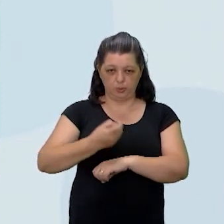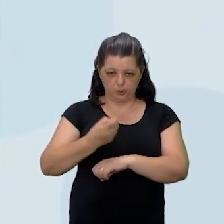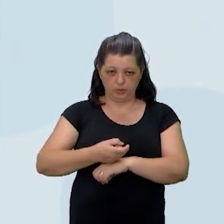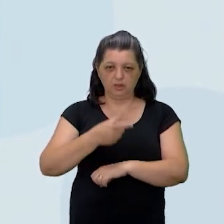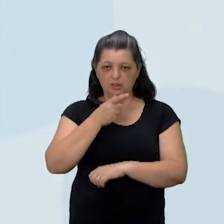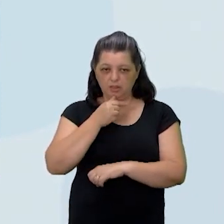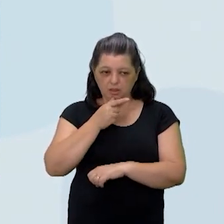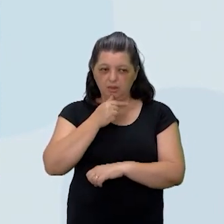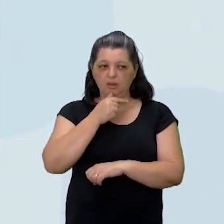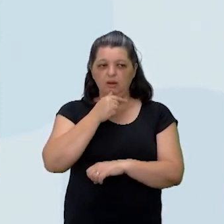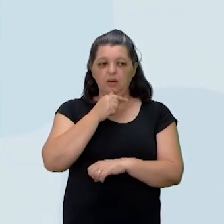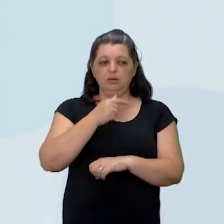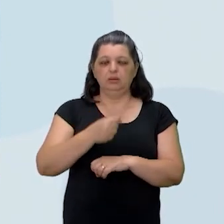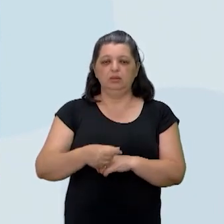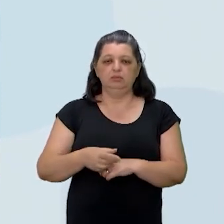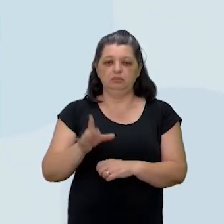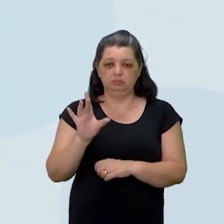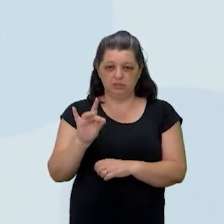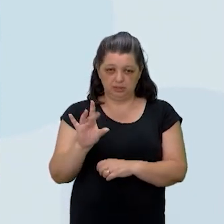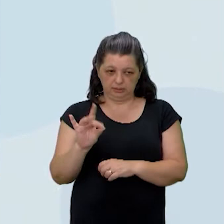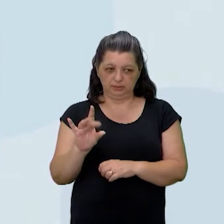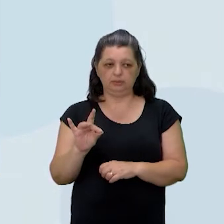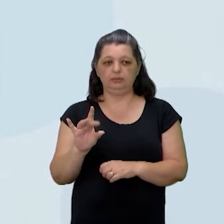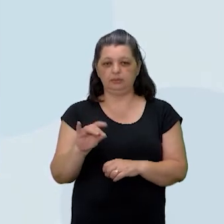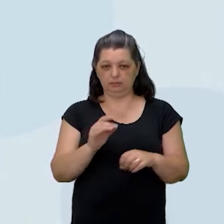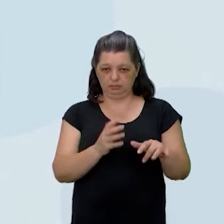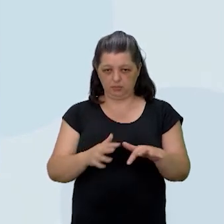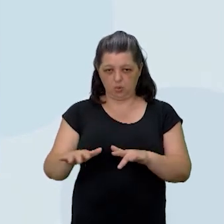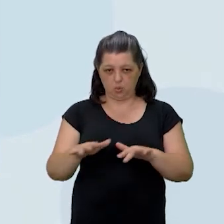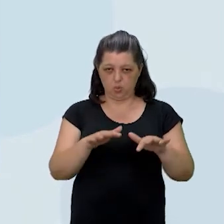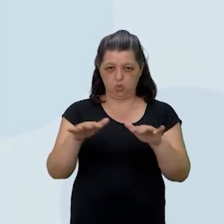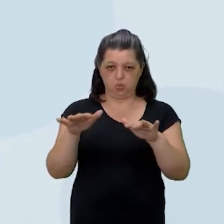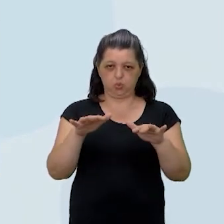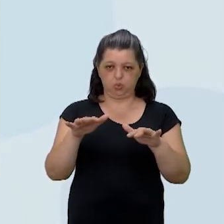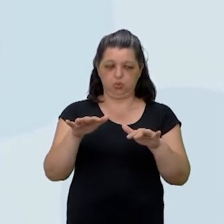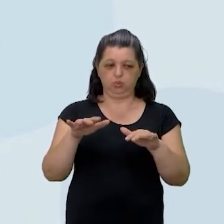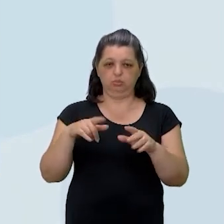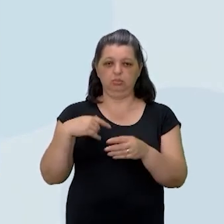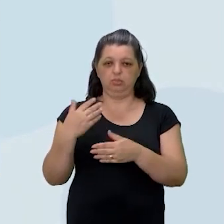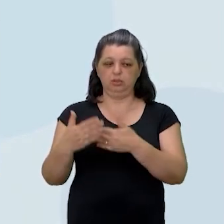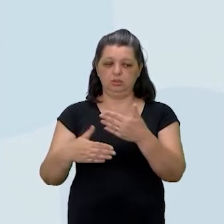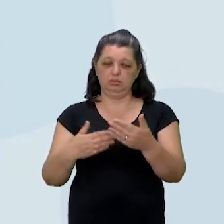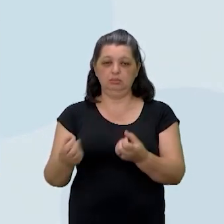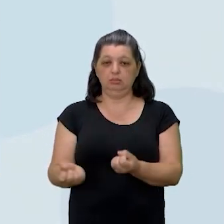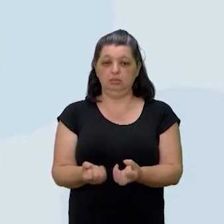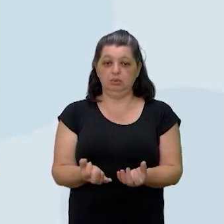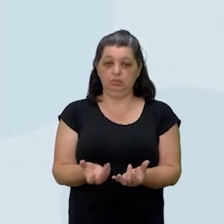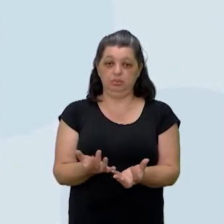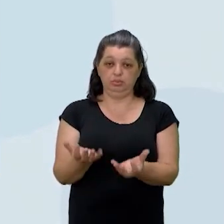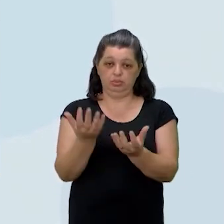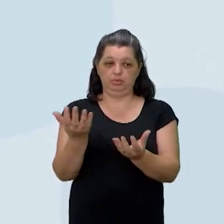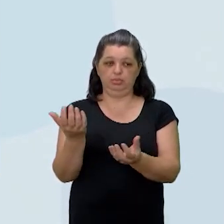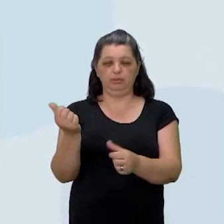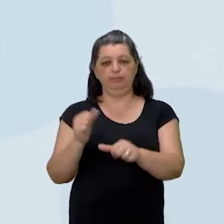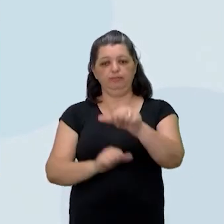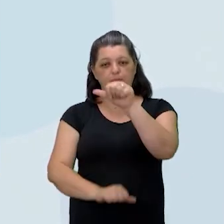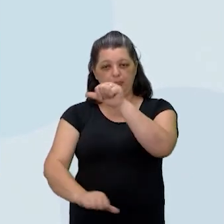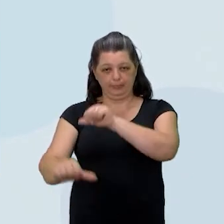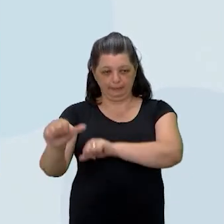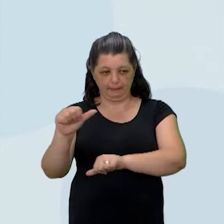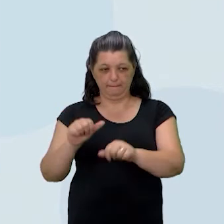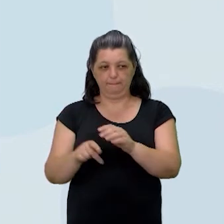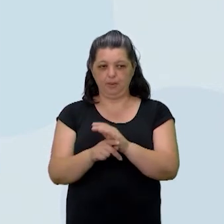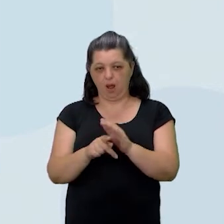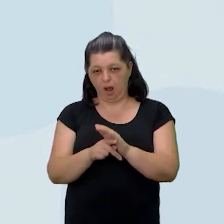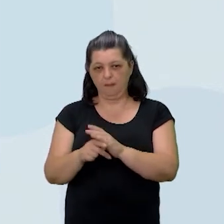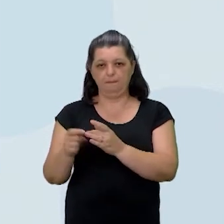a água no estado líquido, que então, pelo processo de evaporação, ela se transforma em vapor